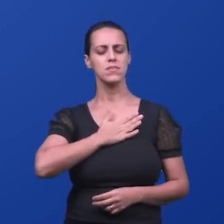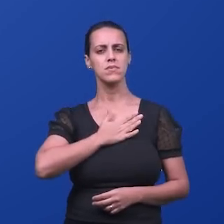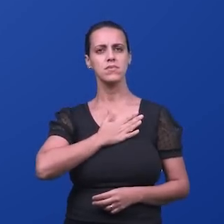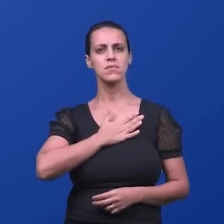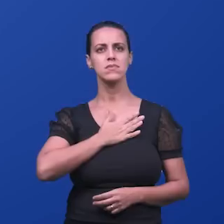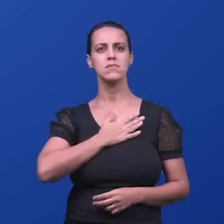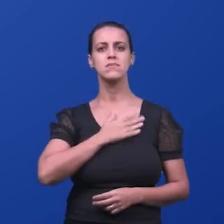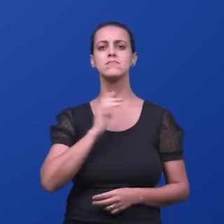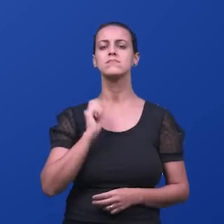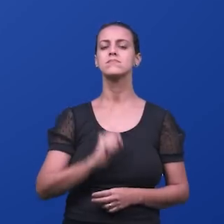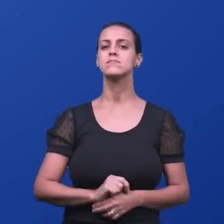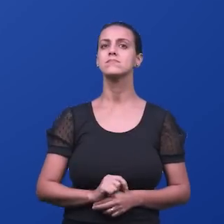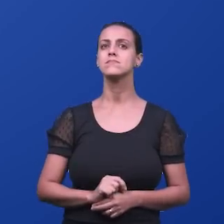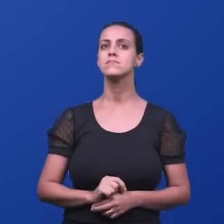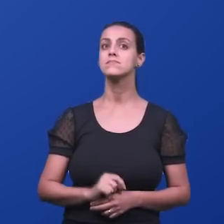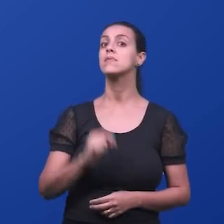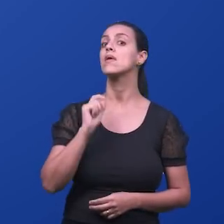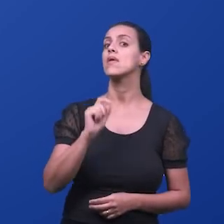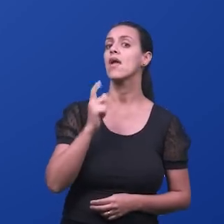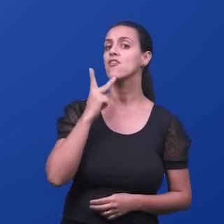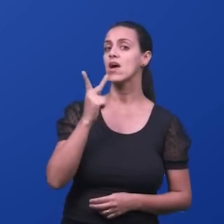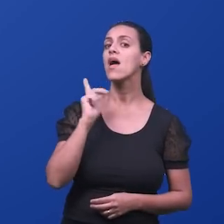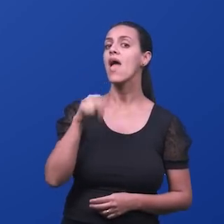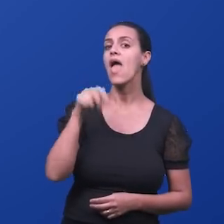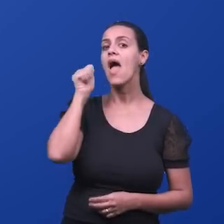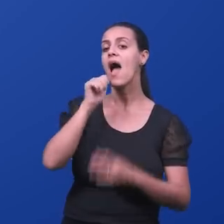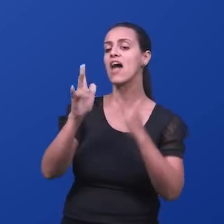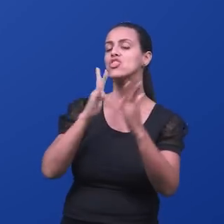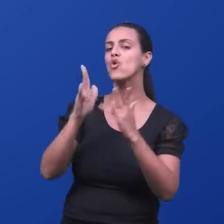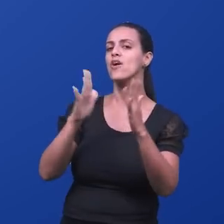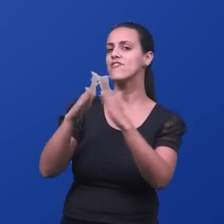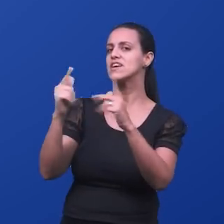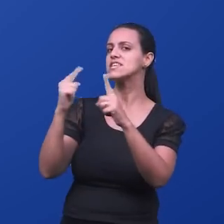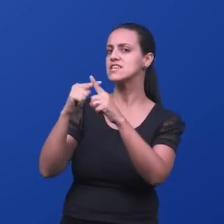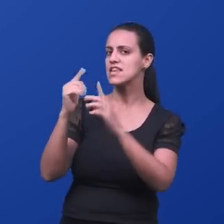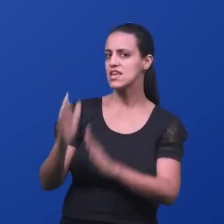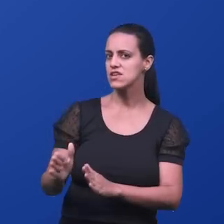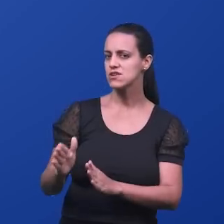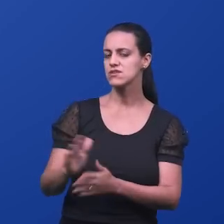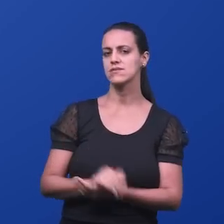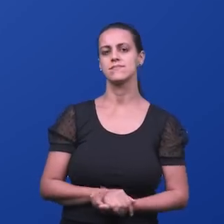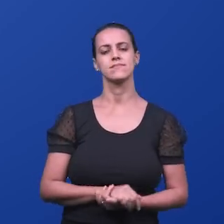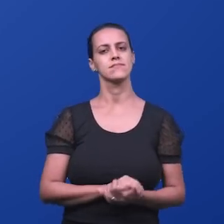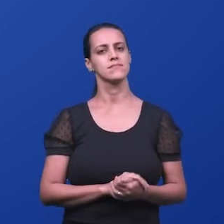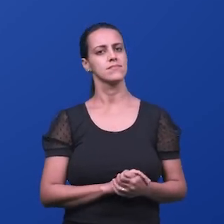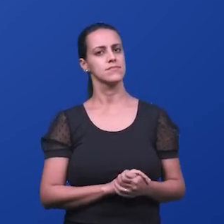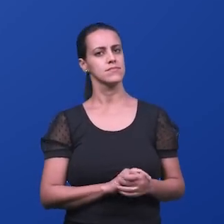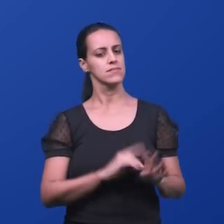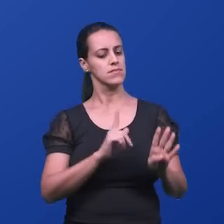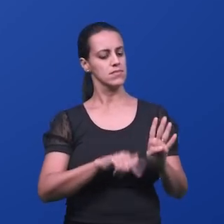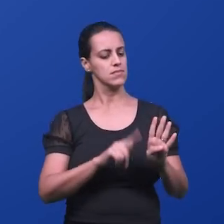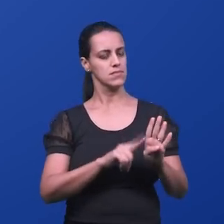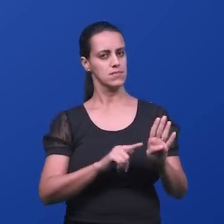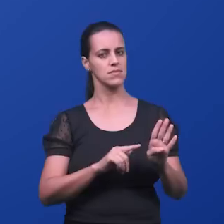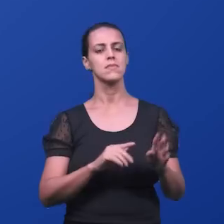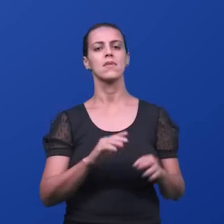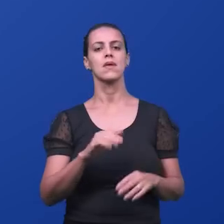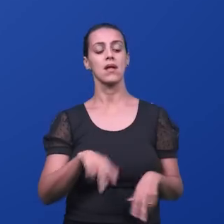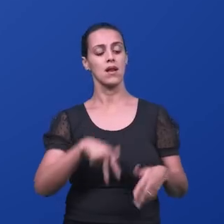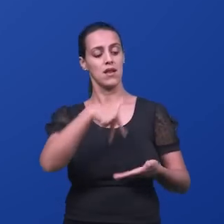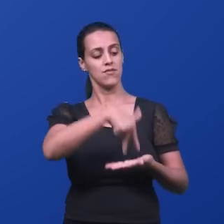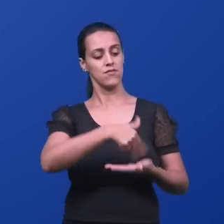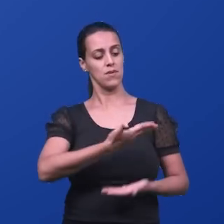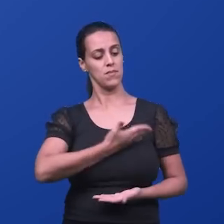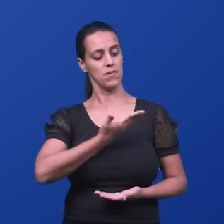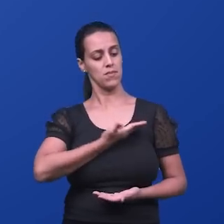diz. Quem está falando é a noiva, é a igreja. E a letra B. Levanta-te, amiga